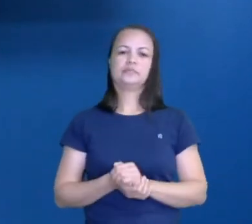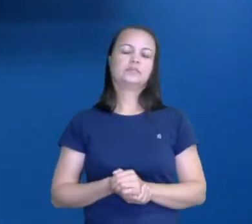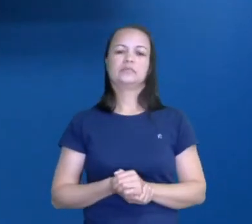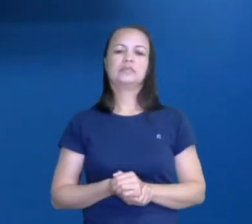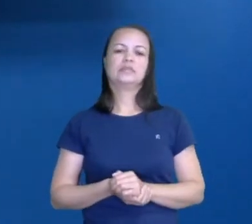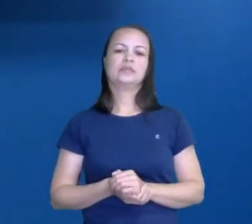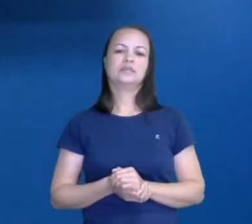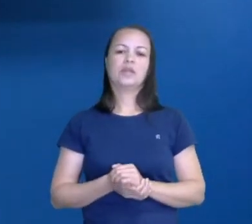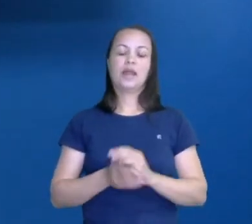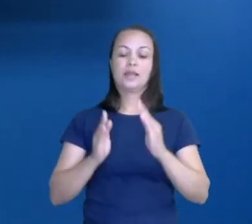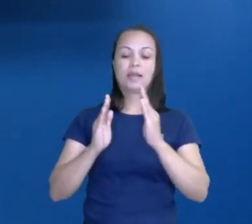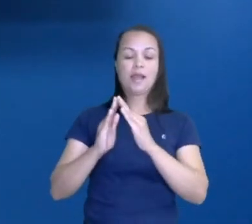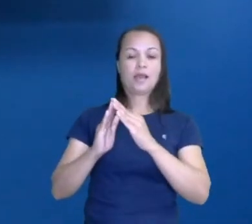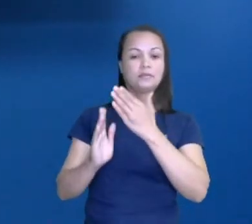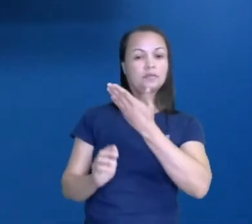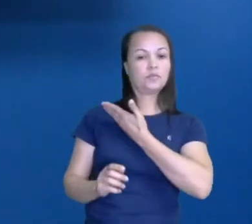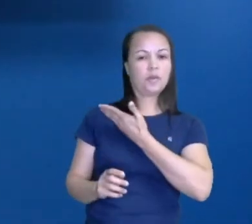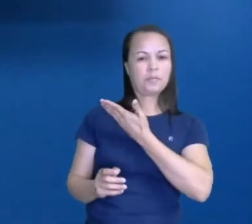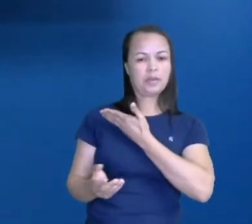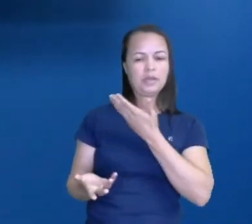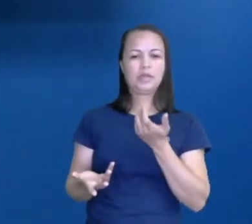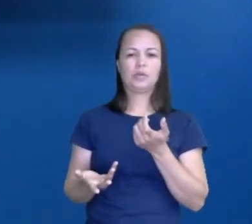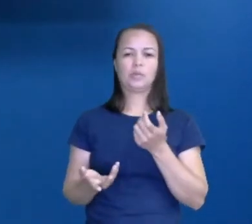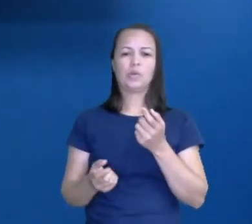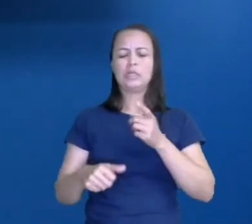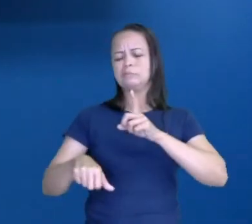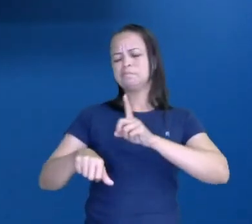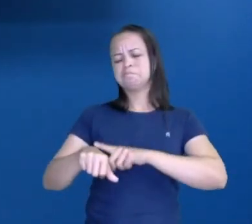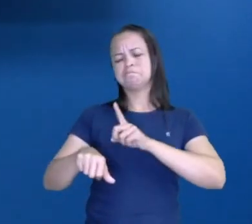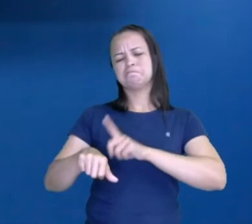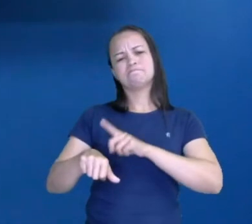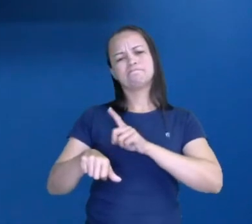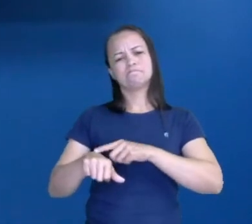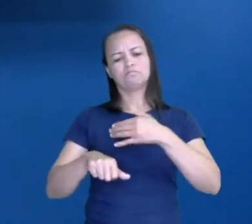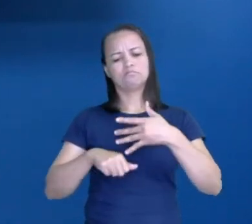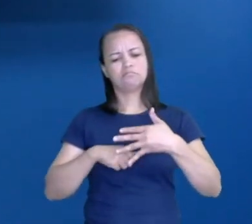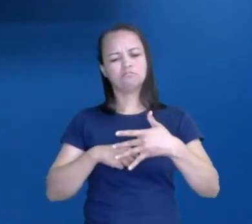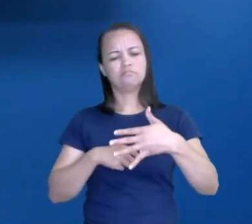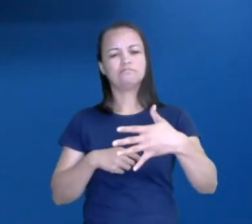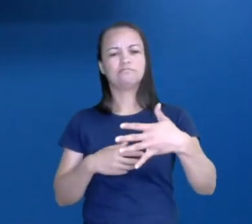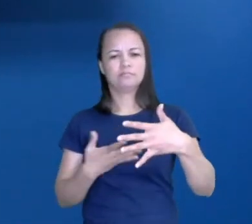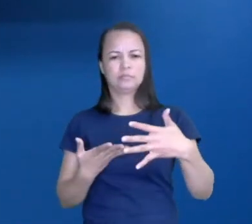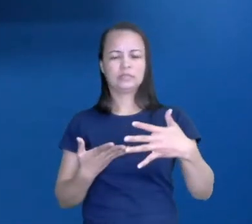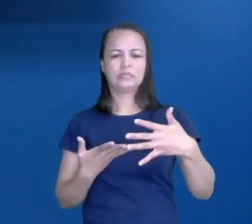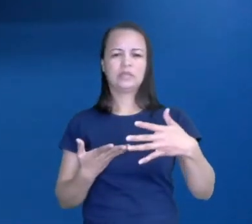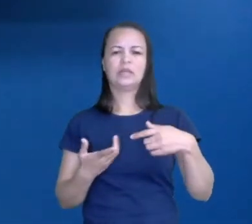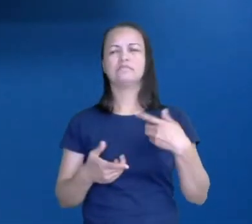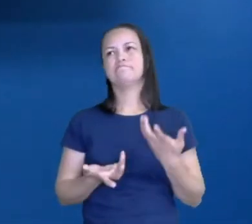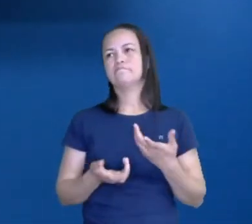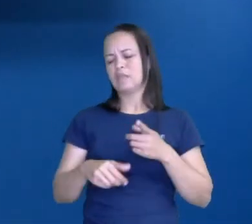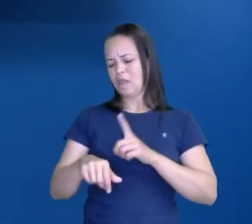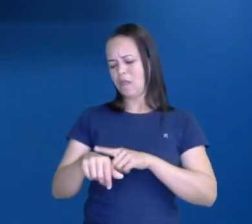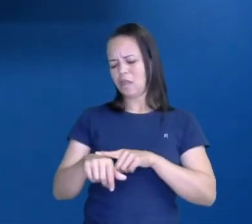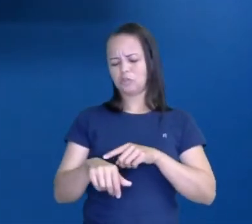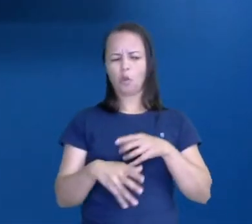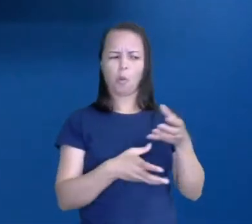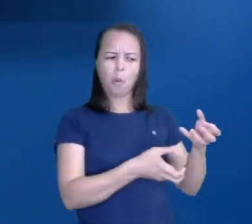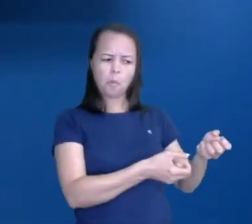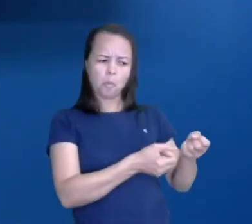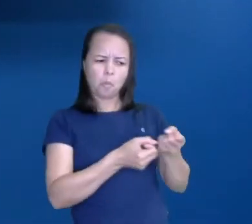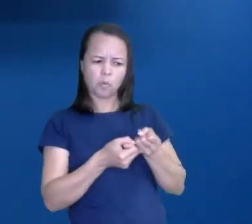Está na casa de um amigo e depois de algum tempo, aí ele disse: eu estou puxando o